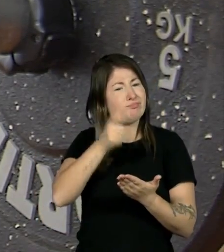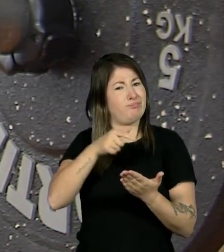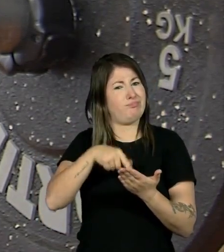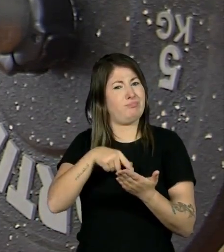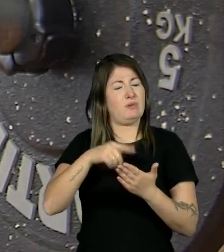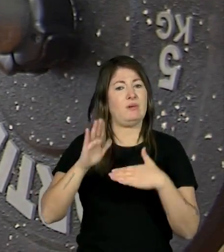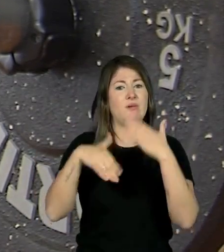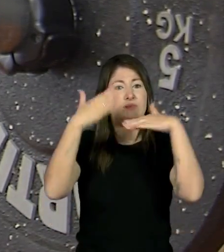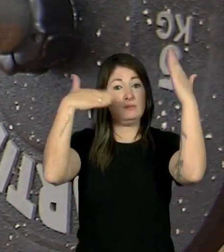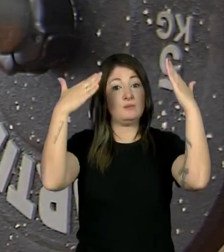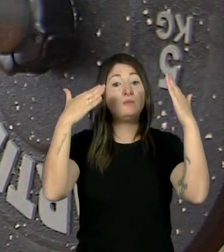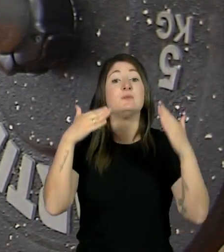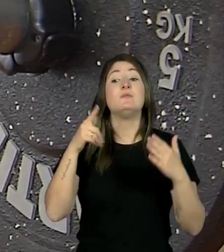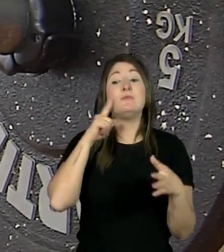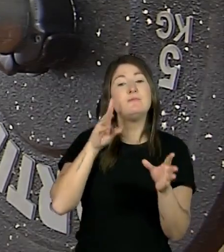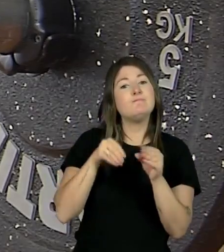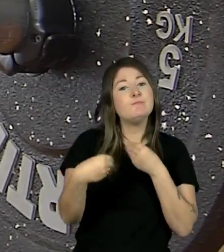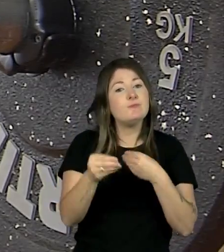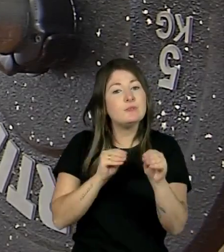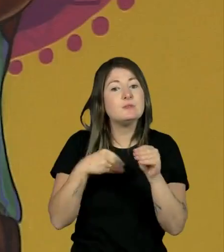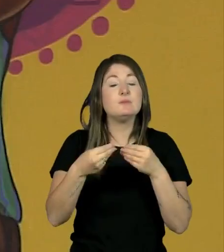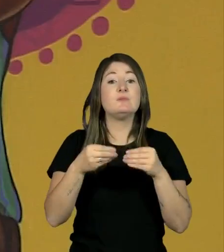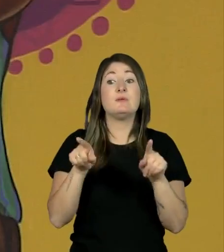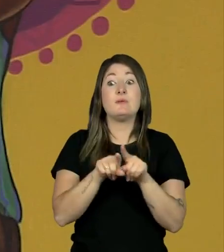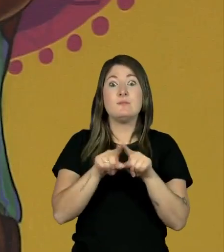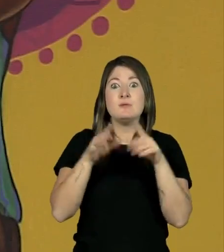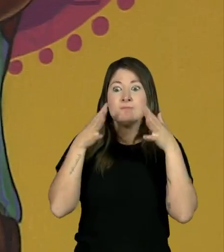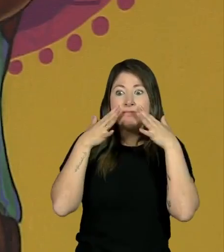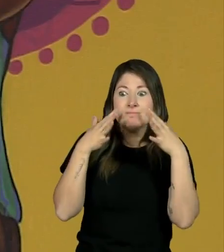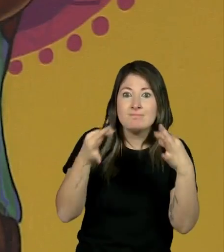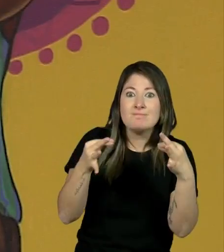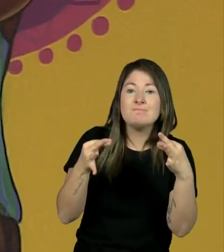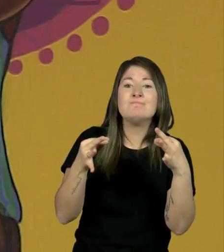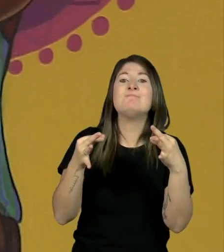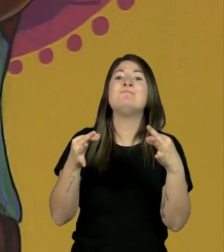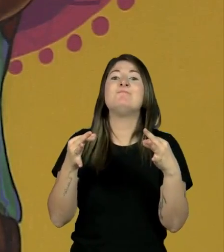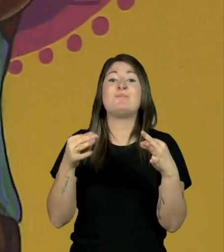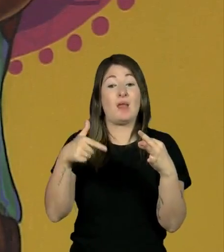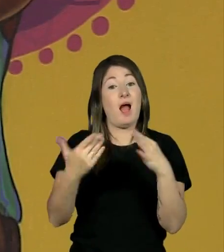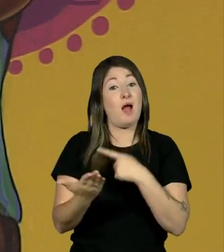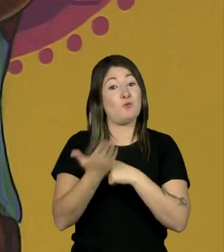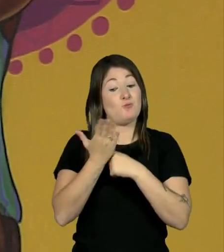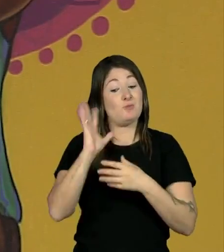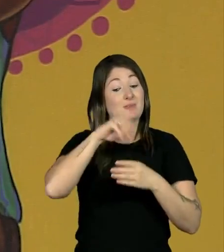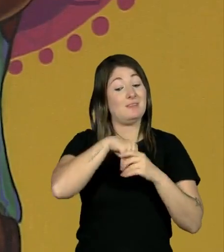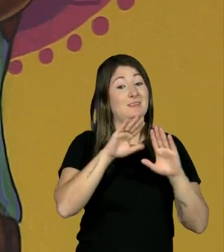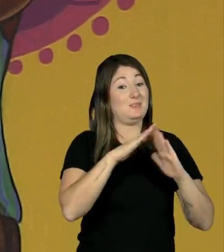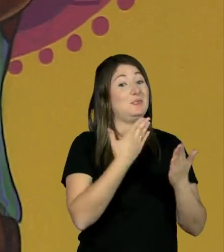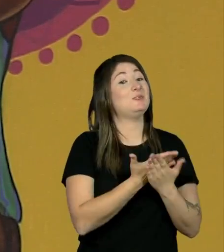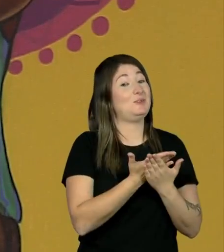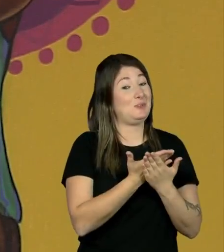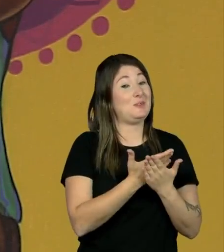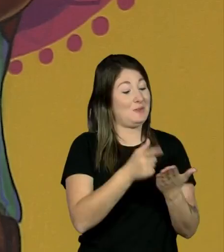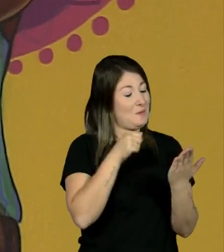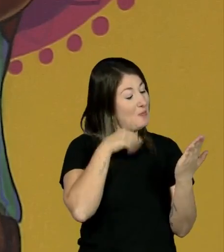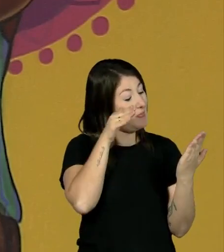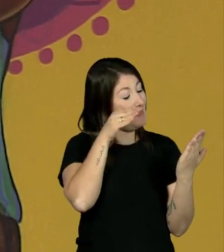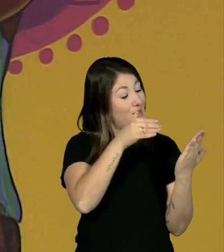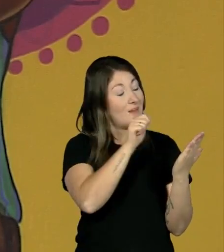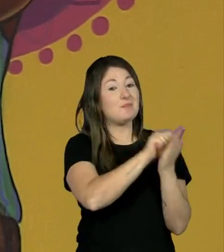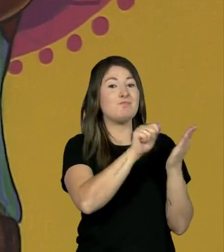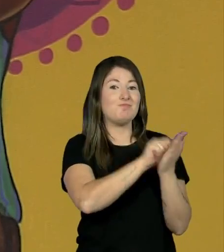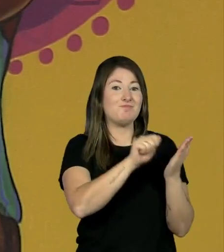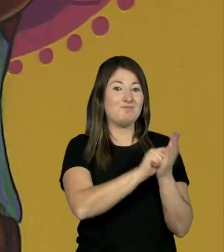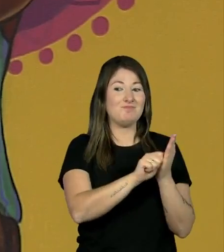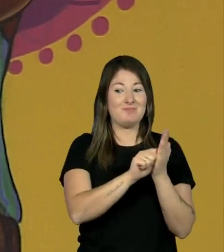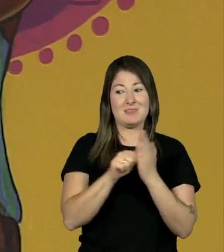da flexibilidade, concentração. Isso vai refletir na sala de aula, né, porque a gente sabe que dentro da sala de